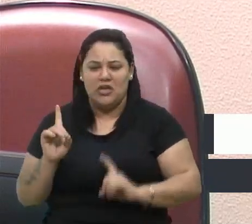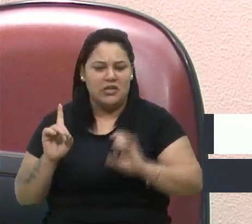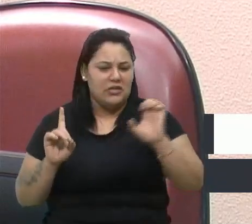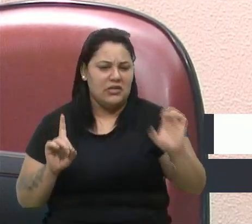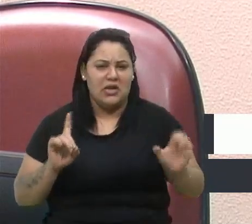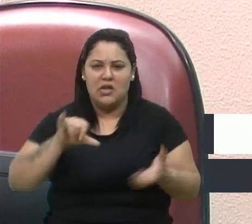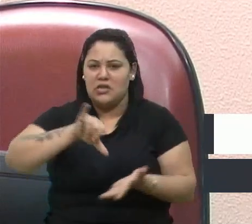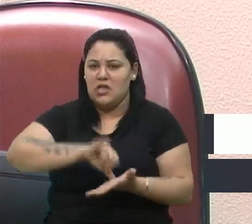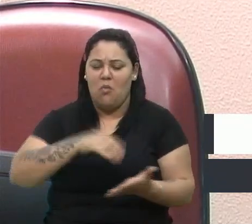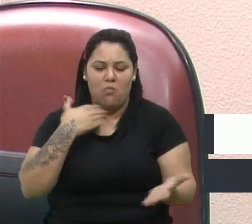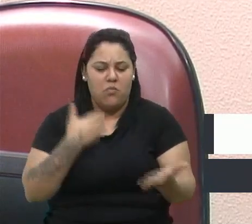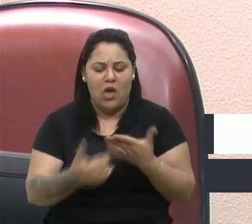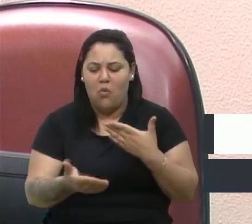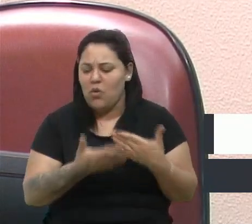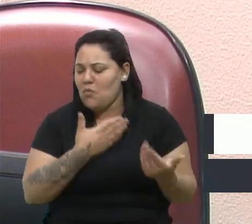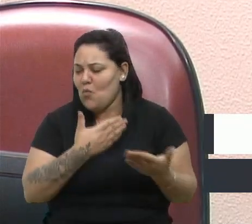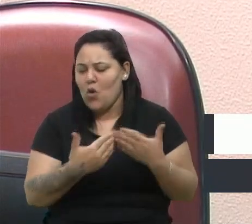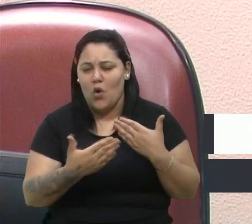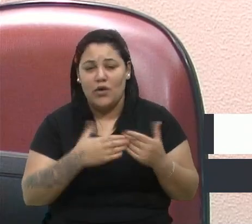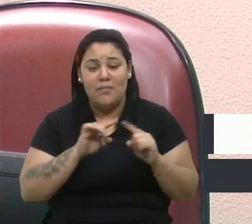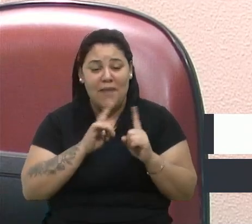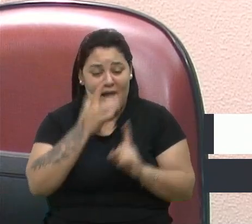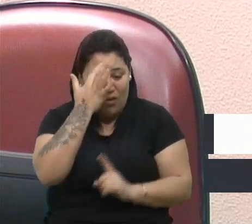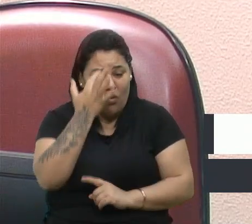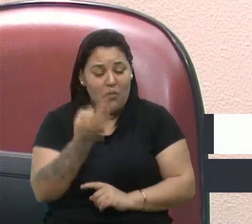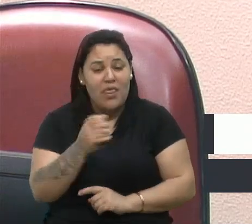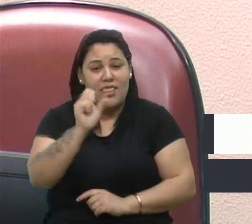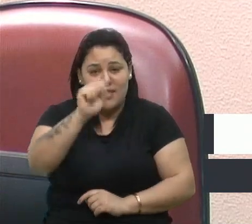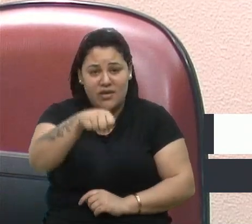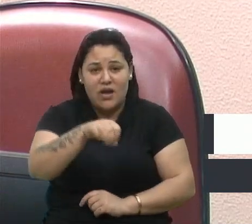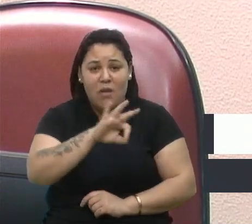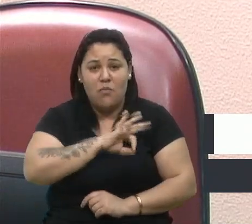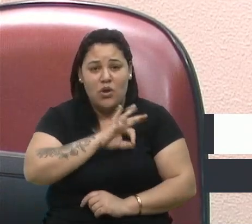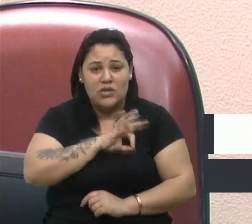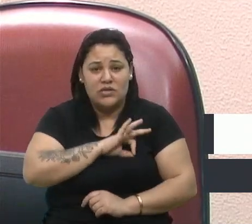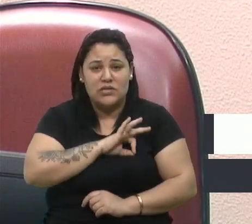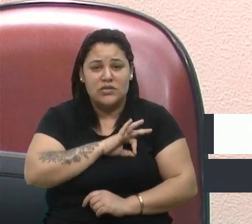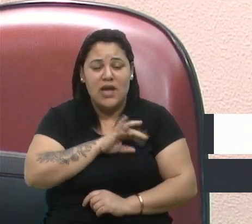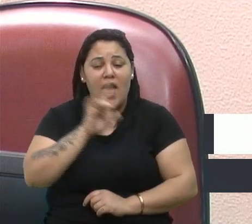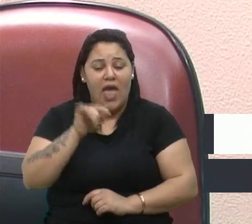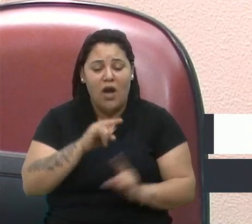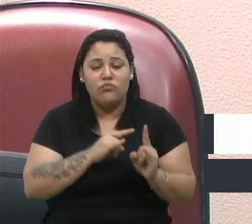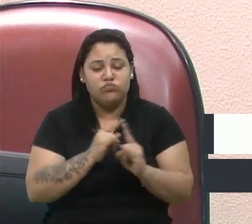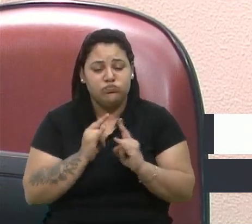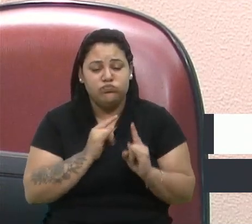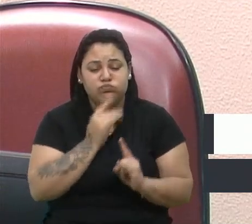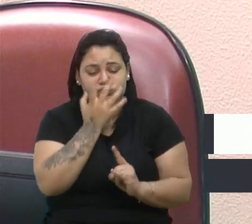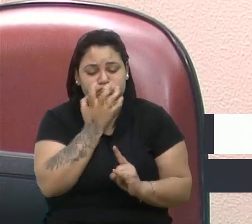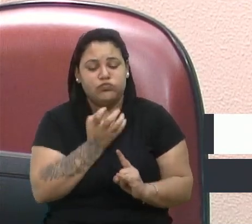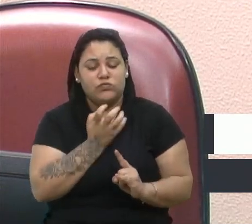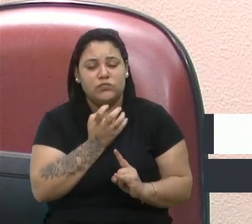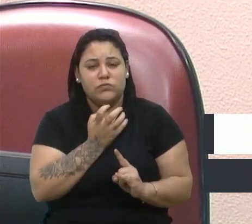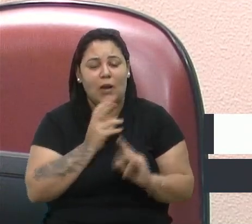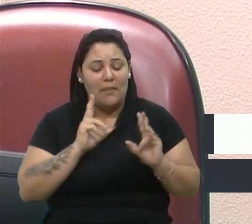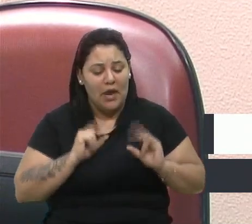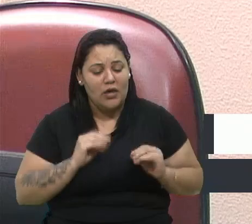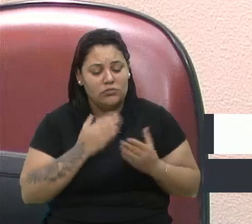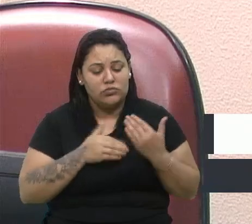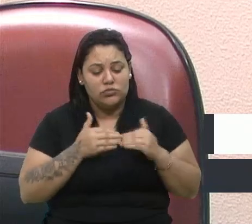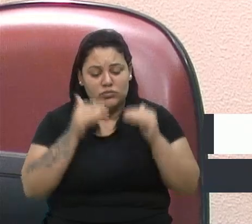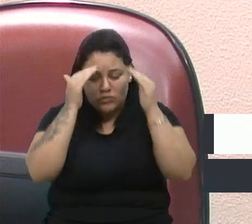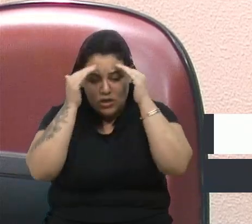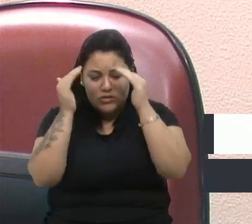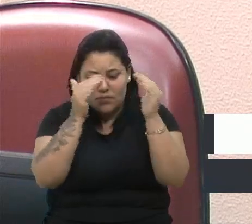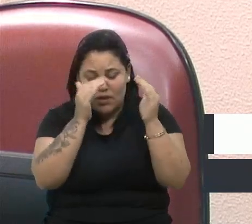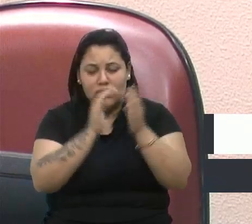importa. Mas a gente entende que a Brigada Militar é uma instituição séria que merece todo o nosso respeito,